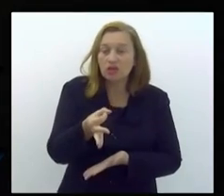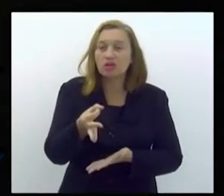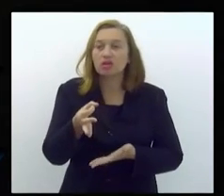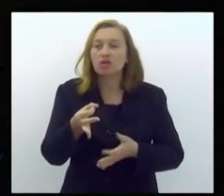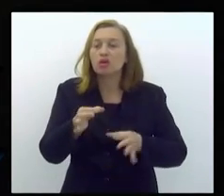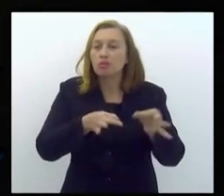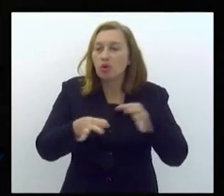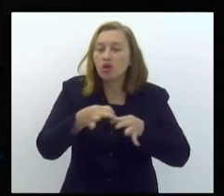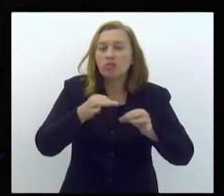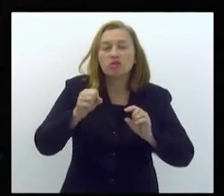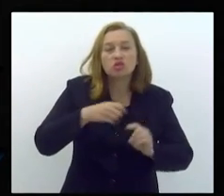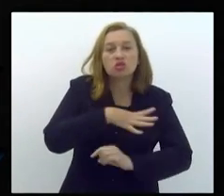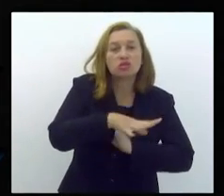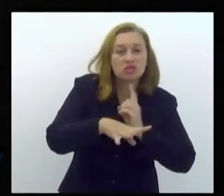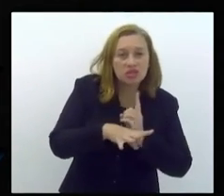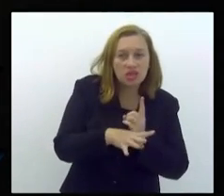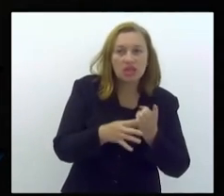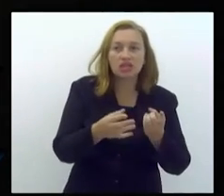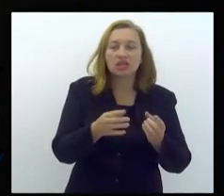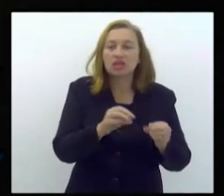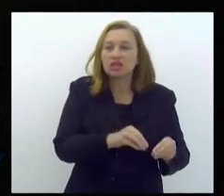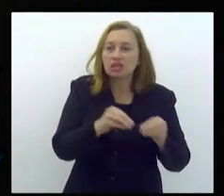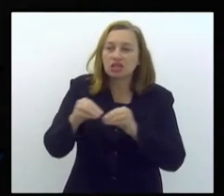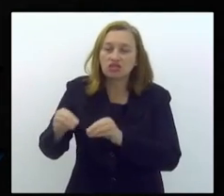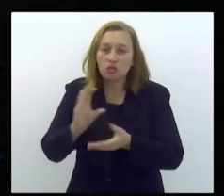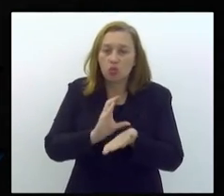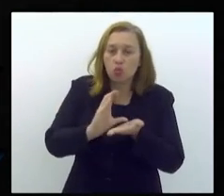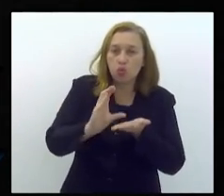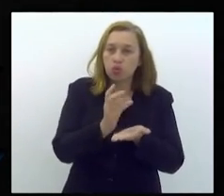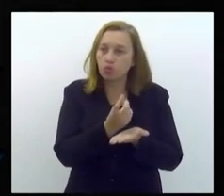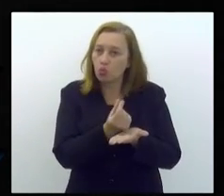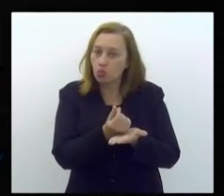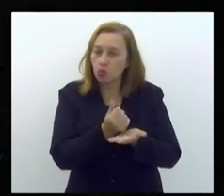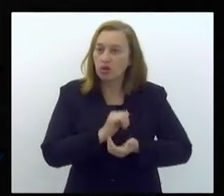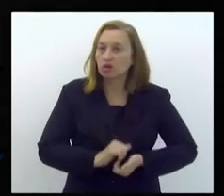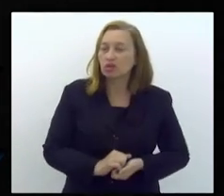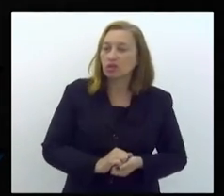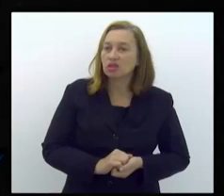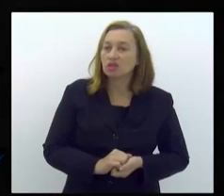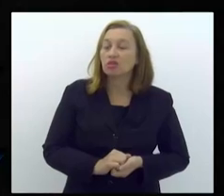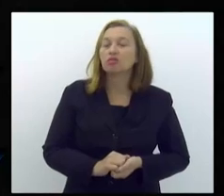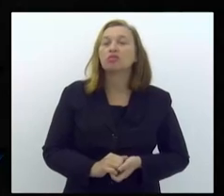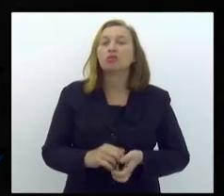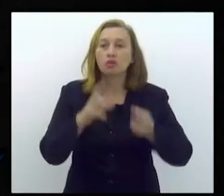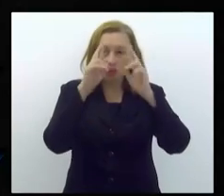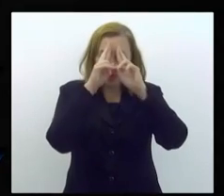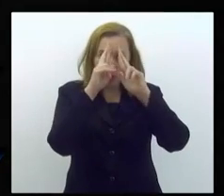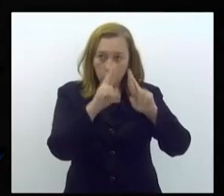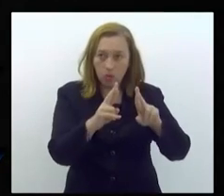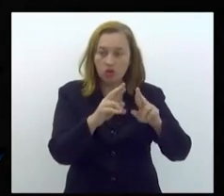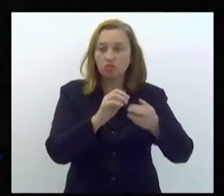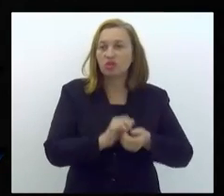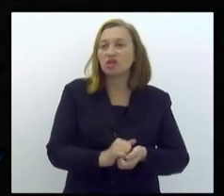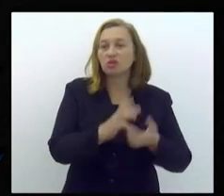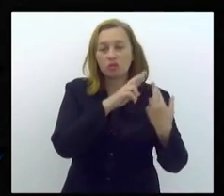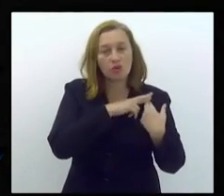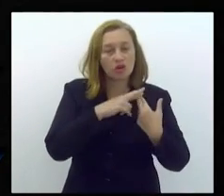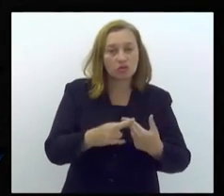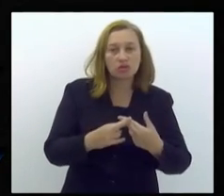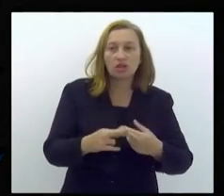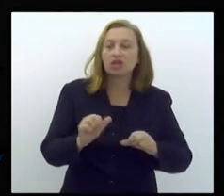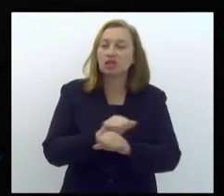programas sociais sintomas de transferência de renda né sendo feito com responsabilidade com transparência